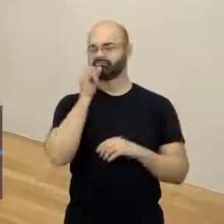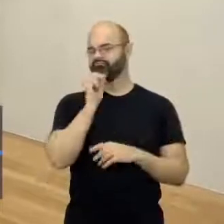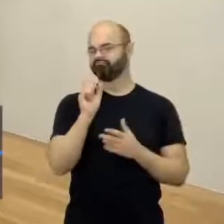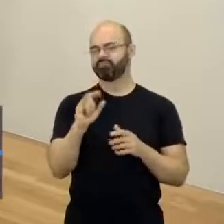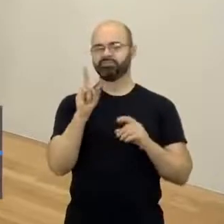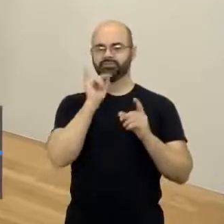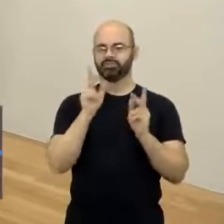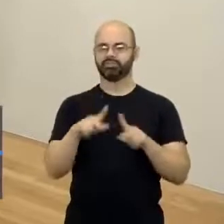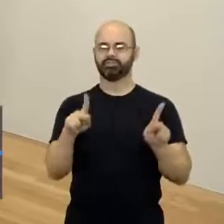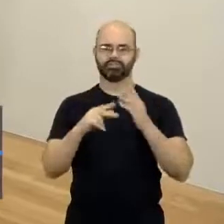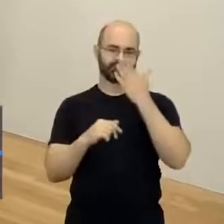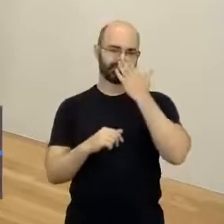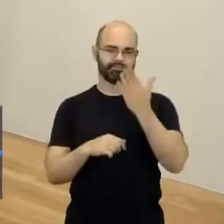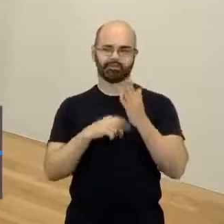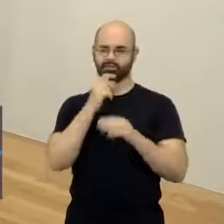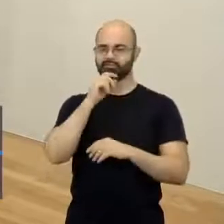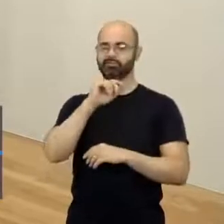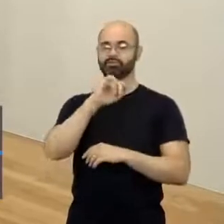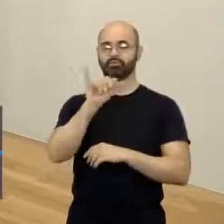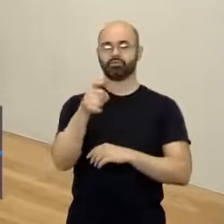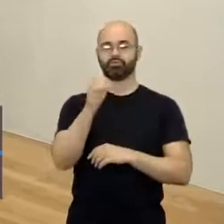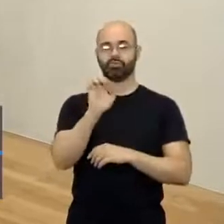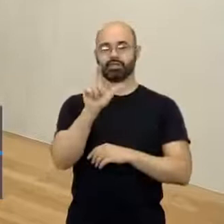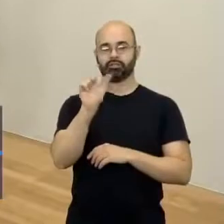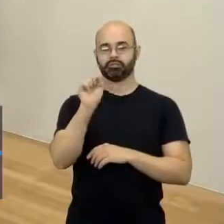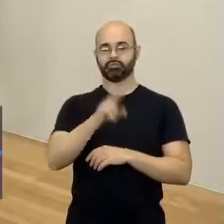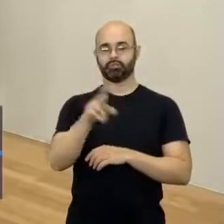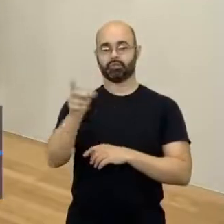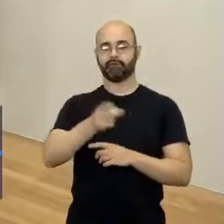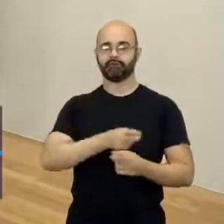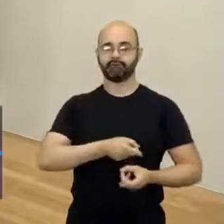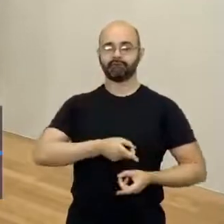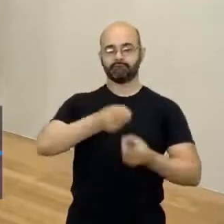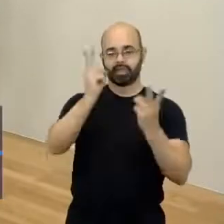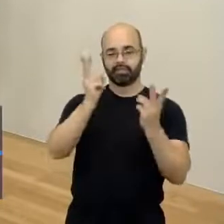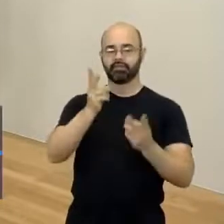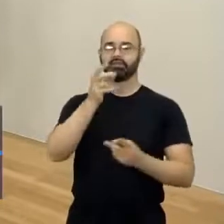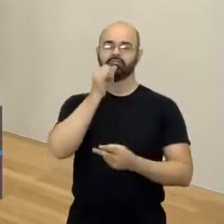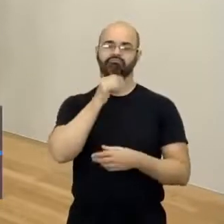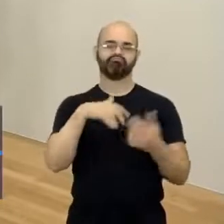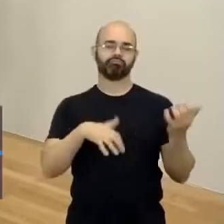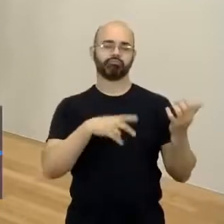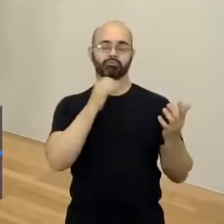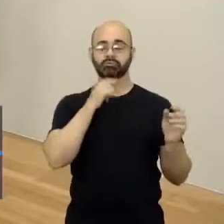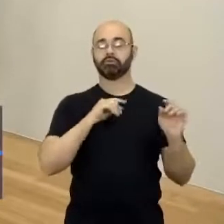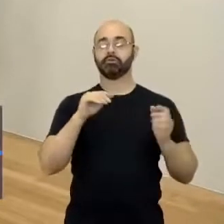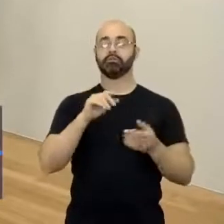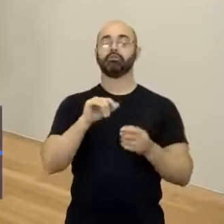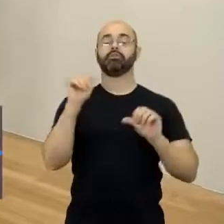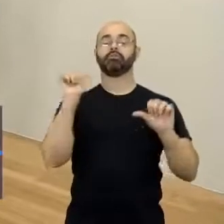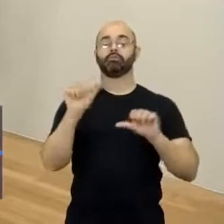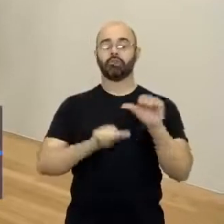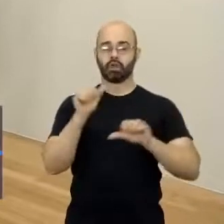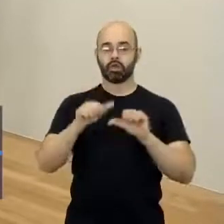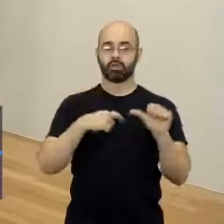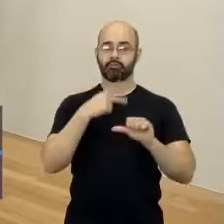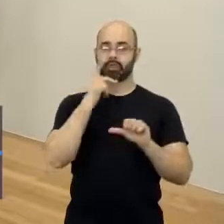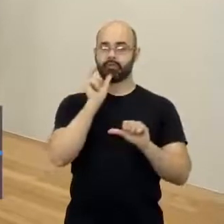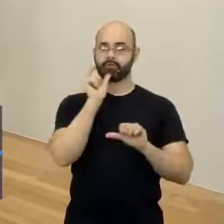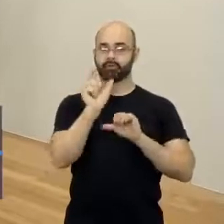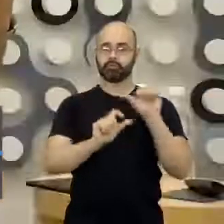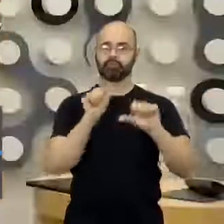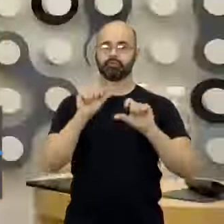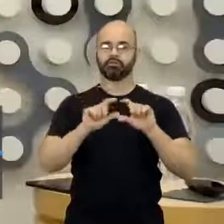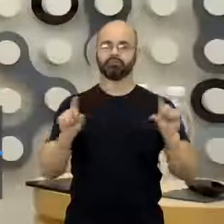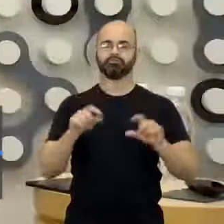porta de um shopping, vai vender para o Joelson um violão. Toda vez que eu falar troca, você vai trocar a última frase.